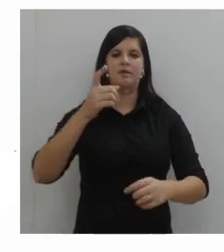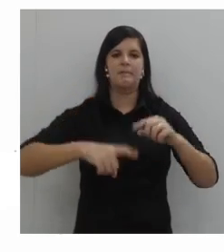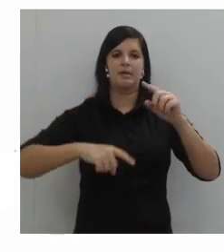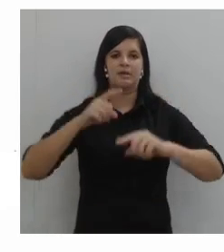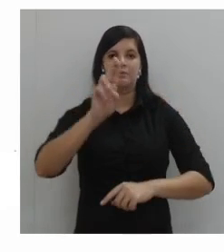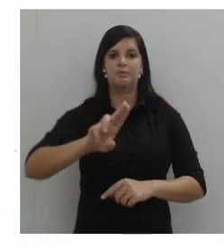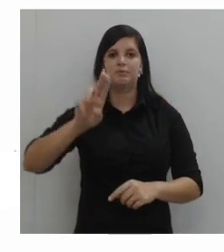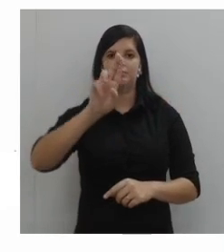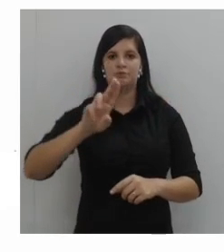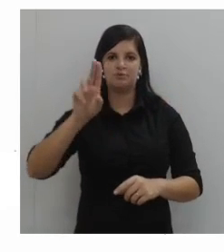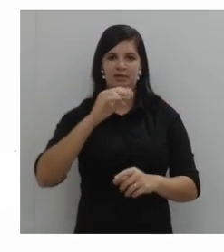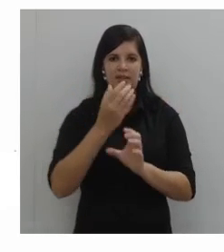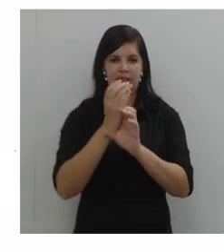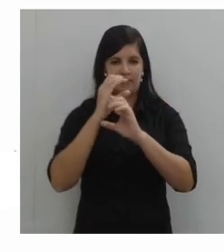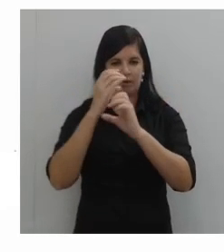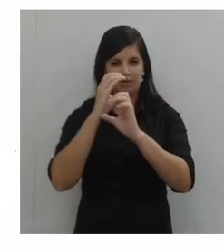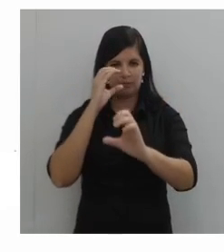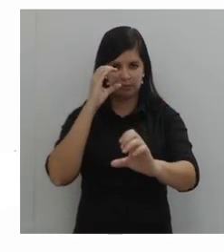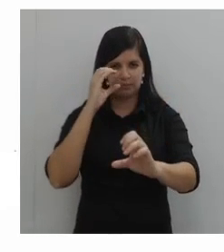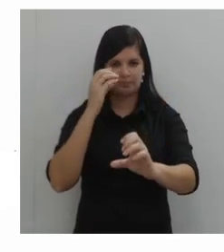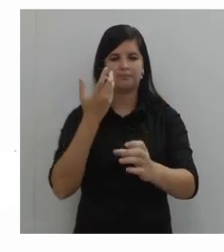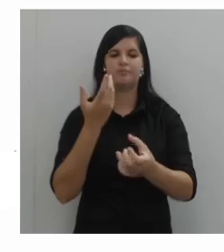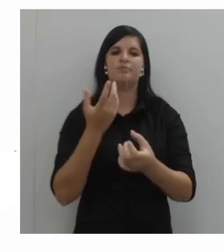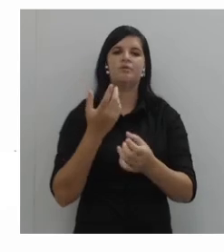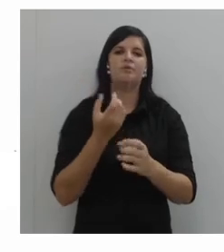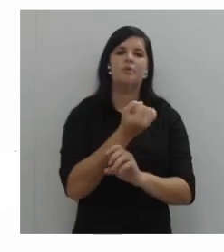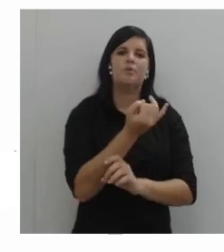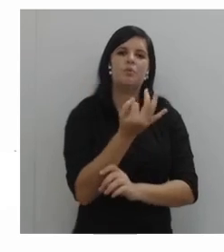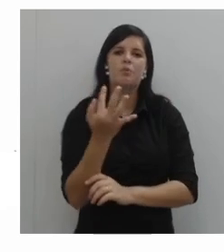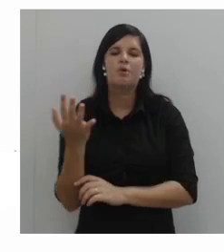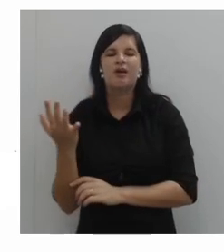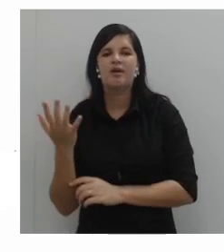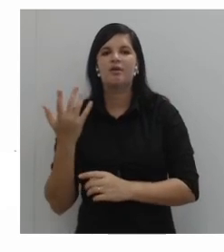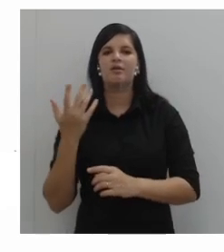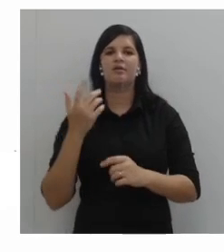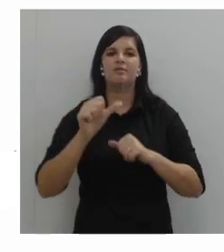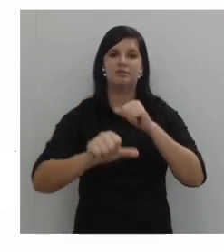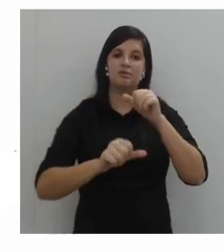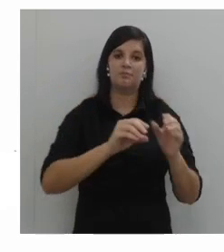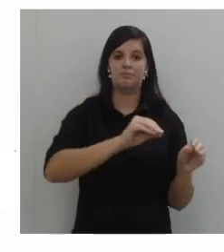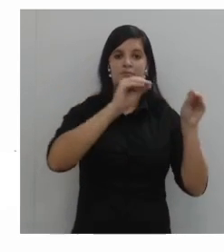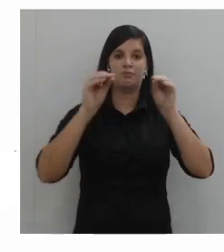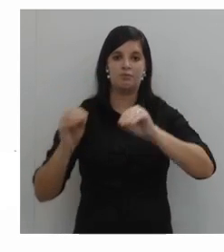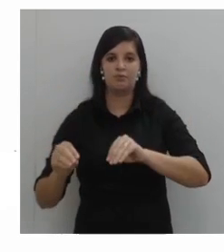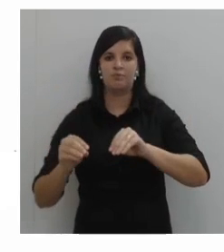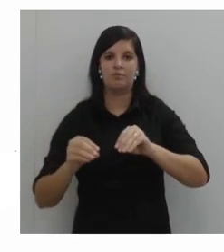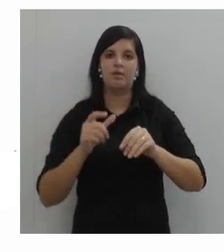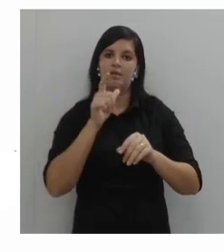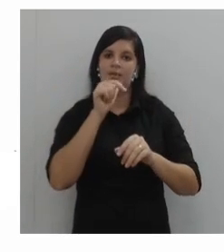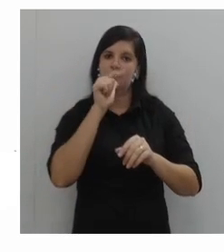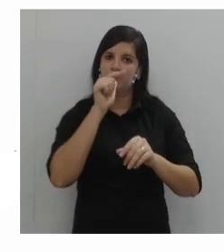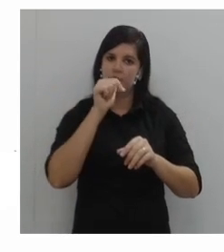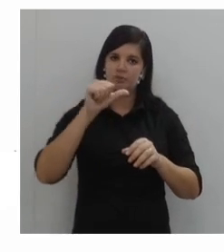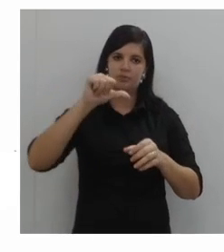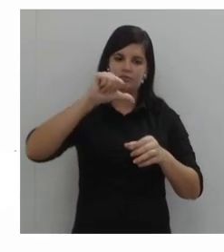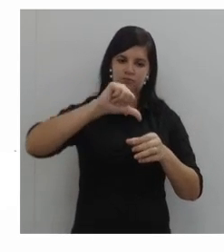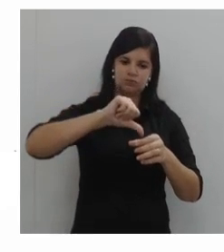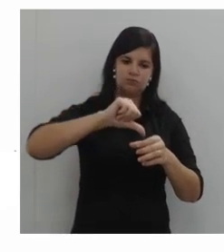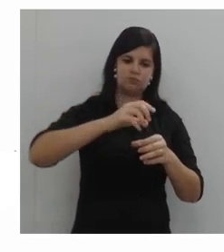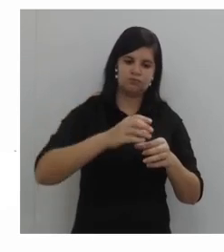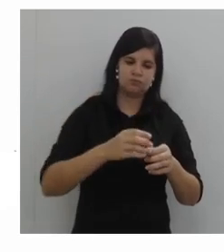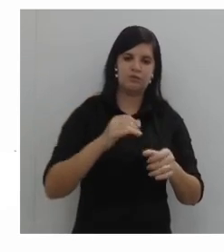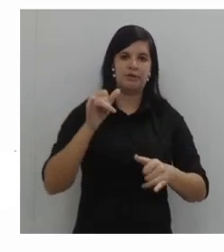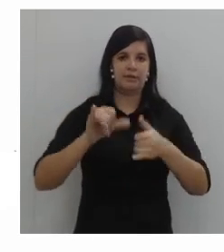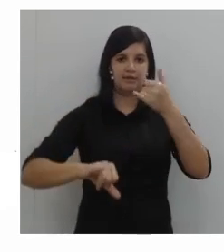instrumento usado em laboratório para medir e transferir volumes de líquidos. O